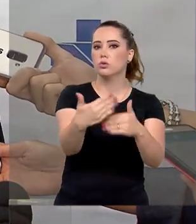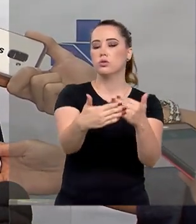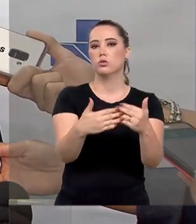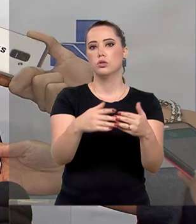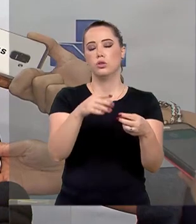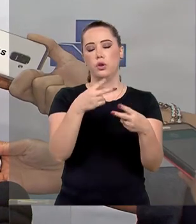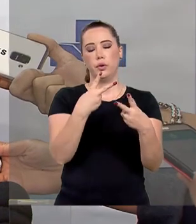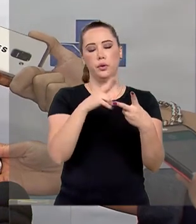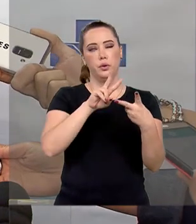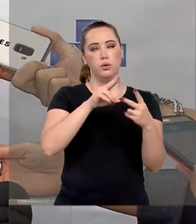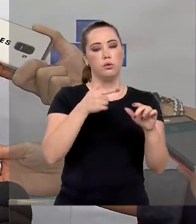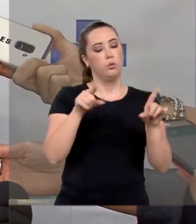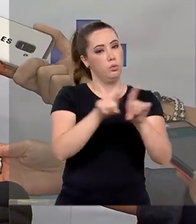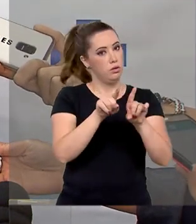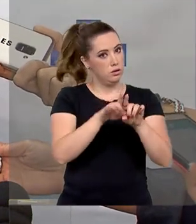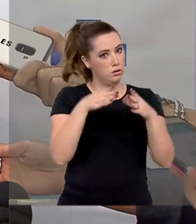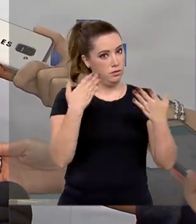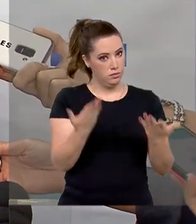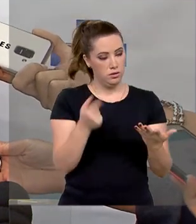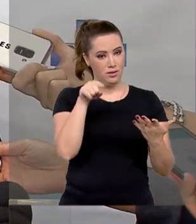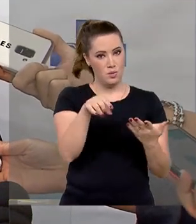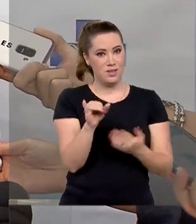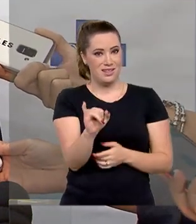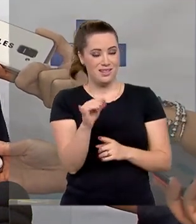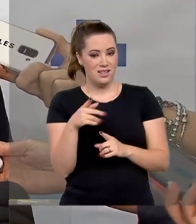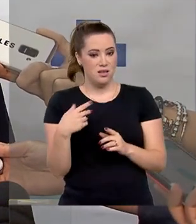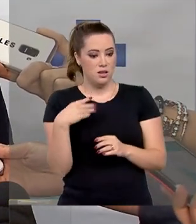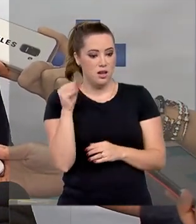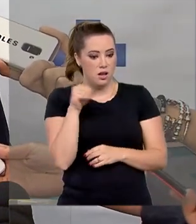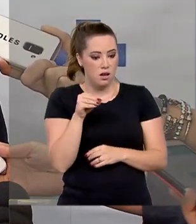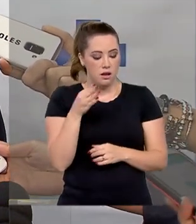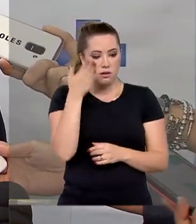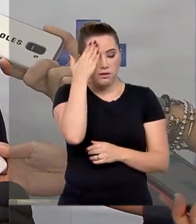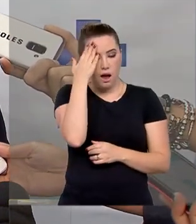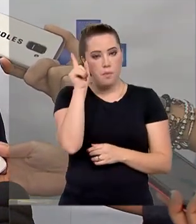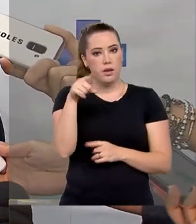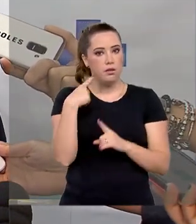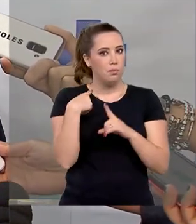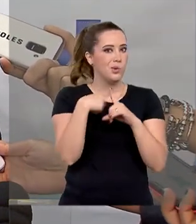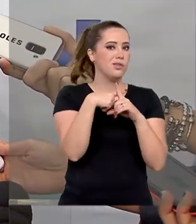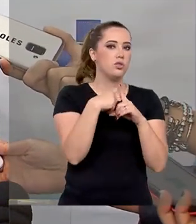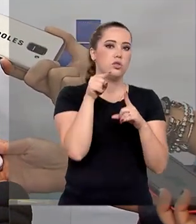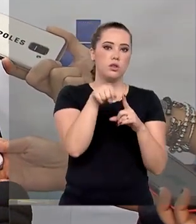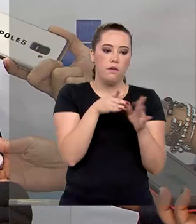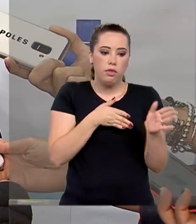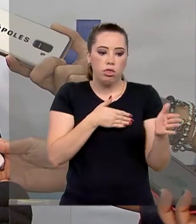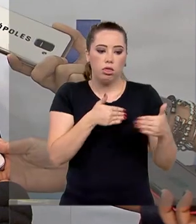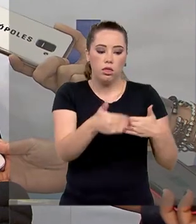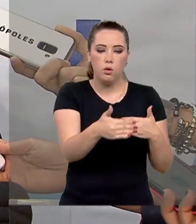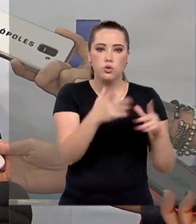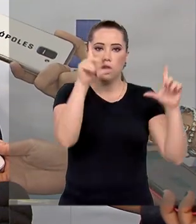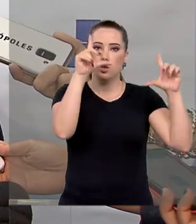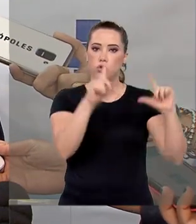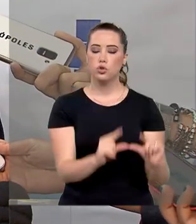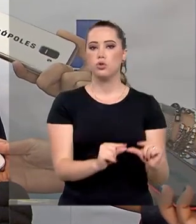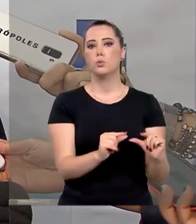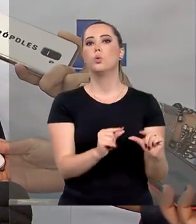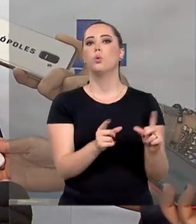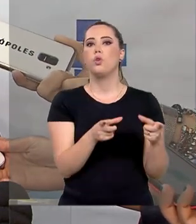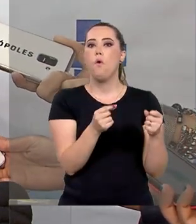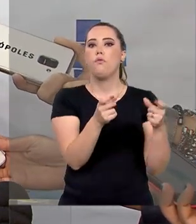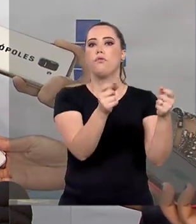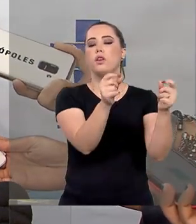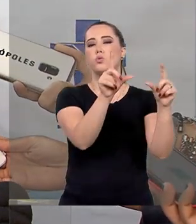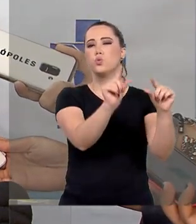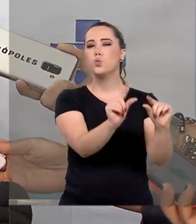testou positivo, a entrada do medicamento num curto espaço de tempo, a pessoa já baixa essa carga final para números muito